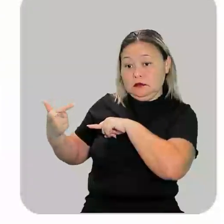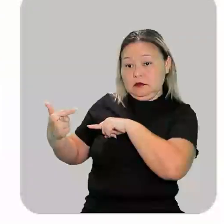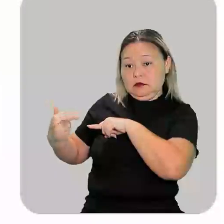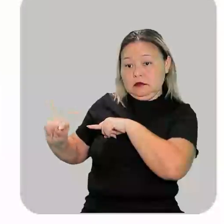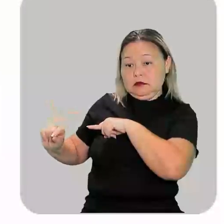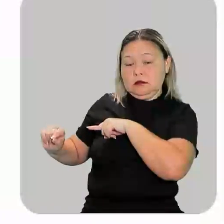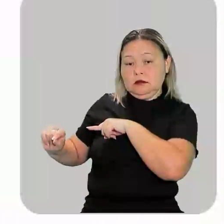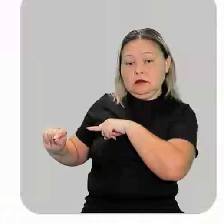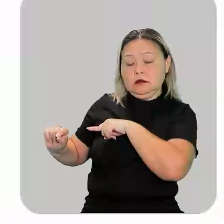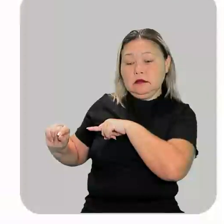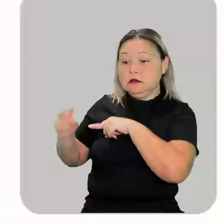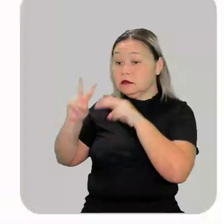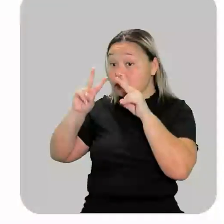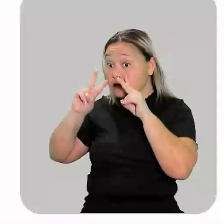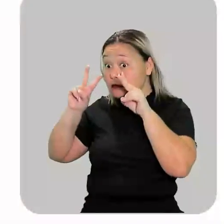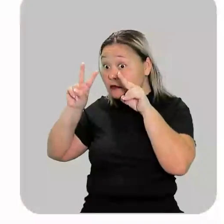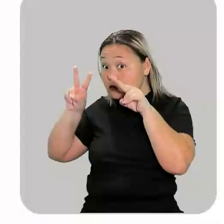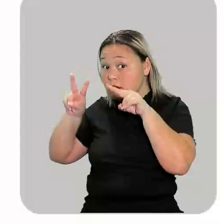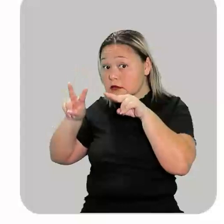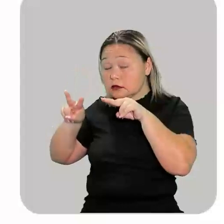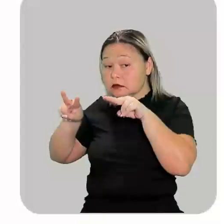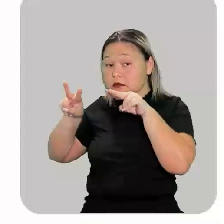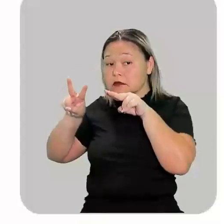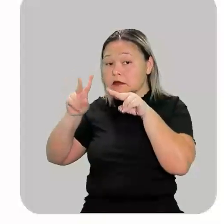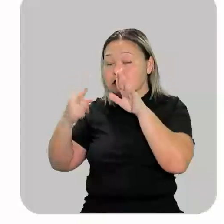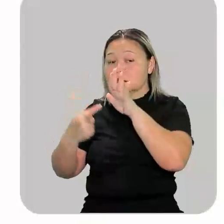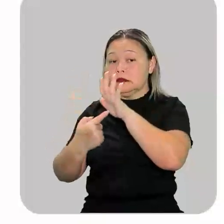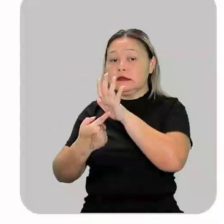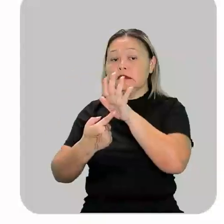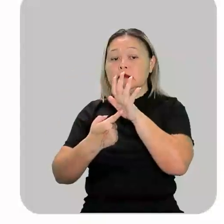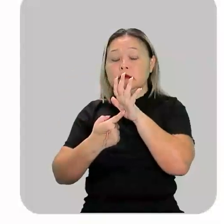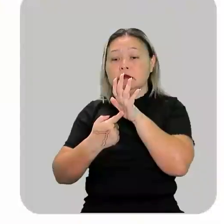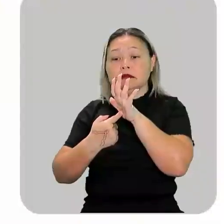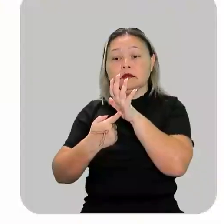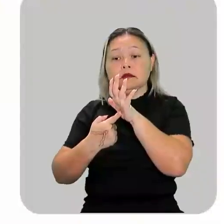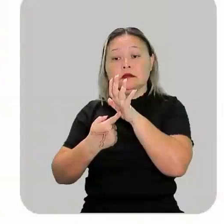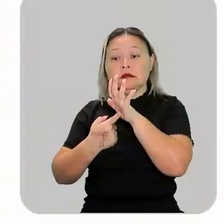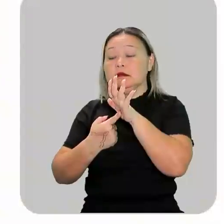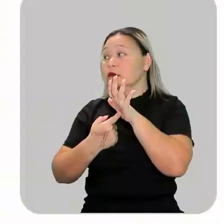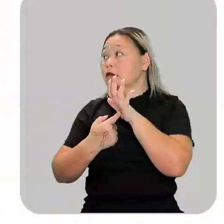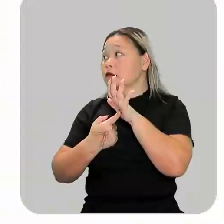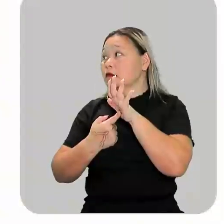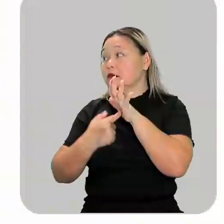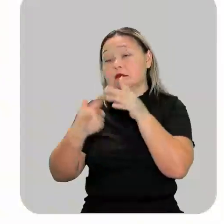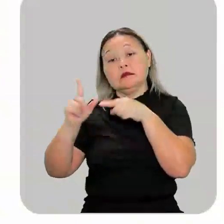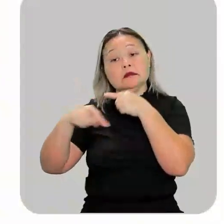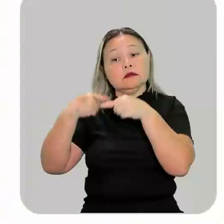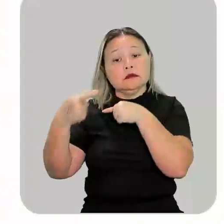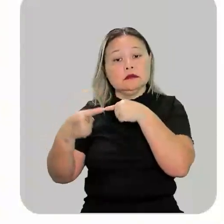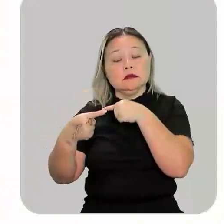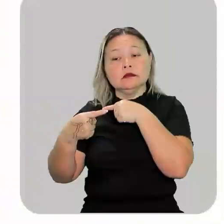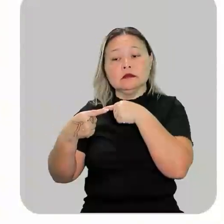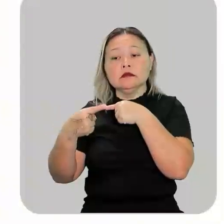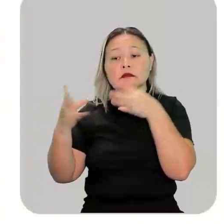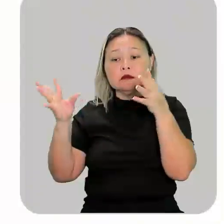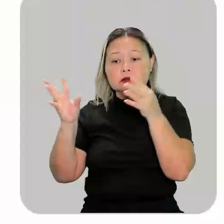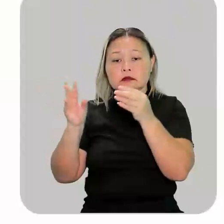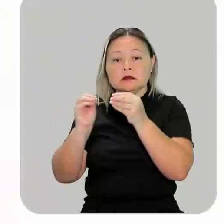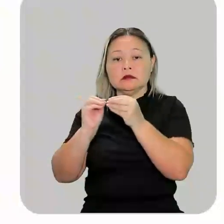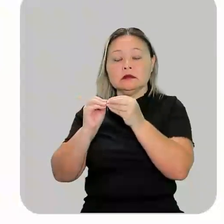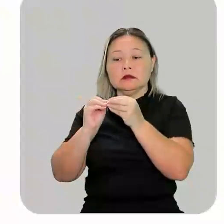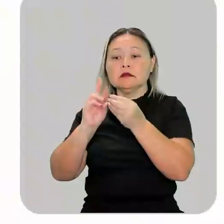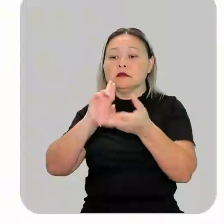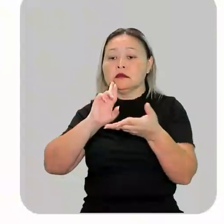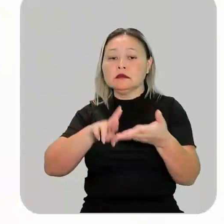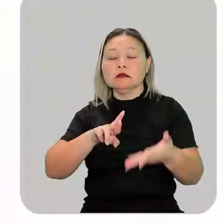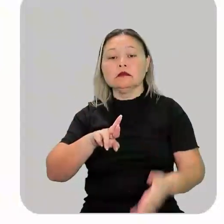Né? Então, olhando, a gente mostra o resumo agora antes da resposta ou a gente deixa o resumo para depois? Deixa o resumo para depois. Vamos né? dizer